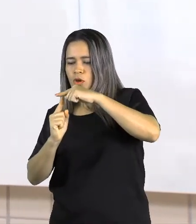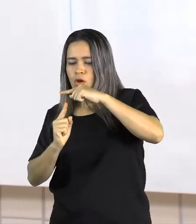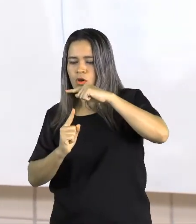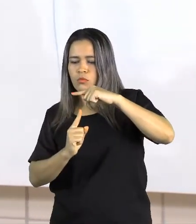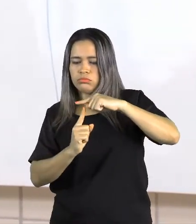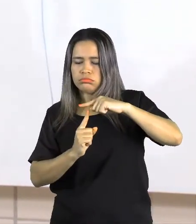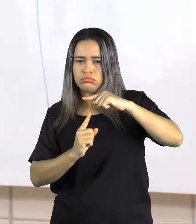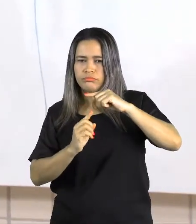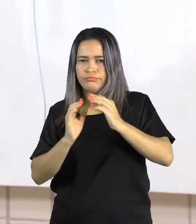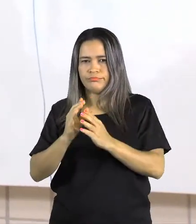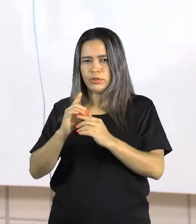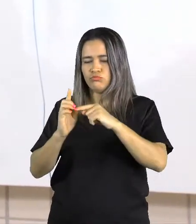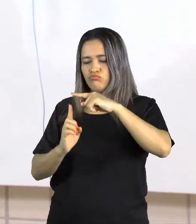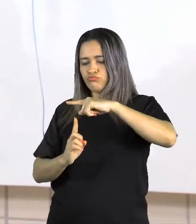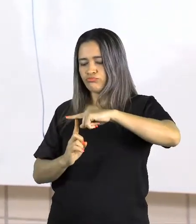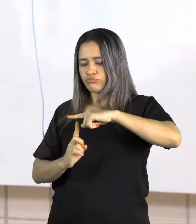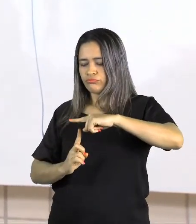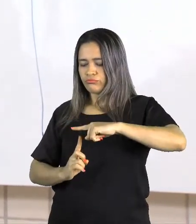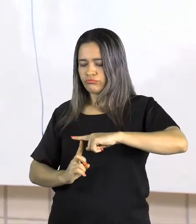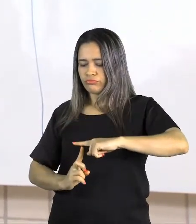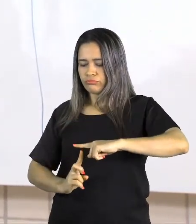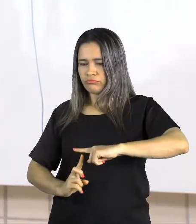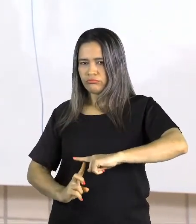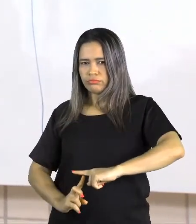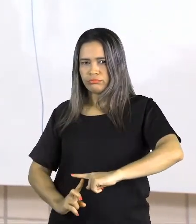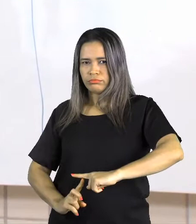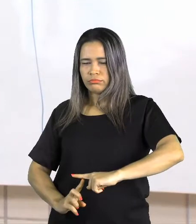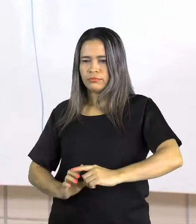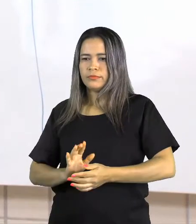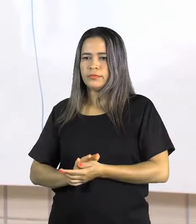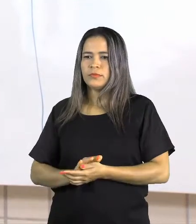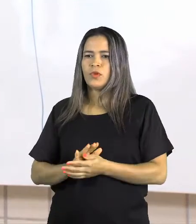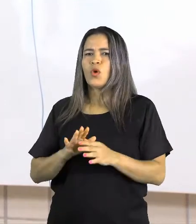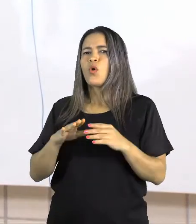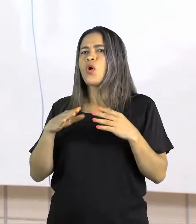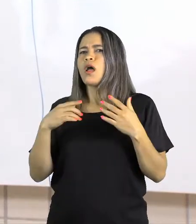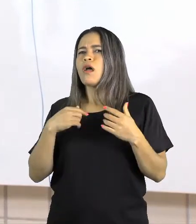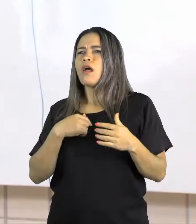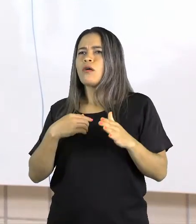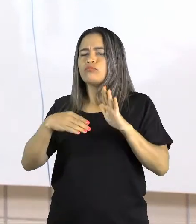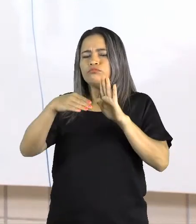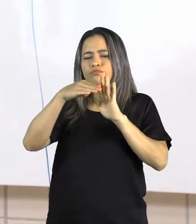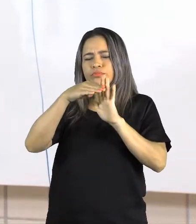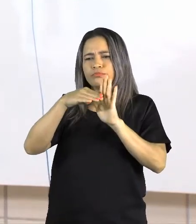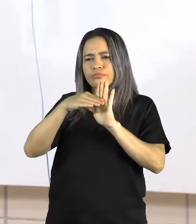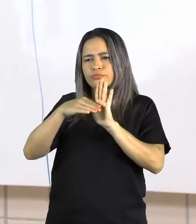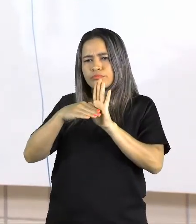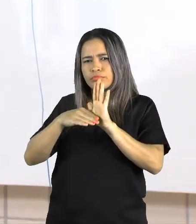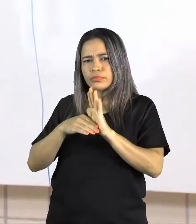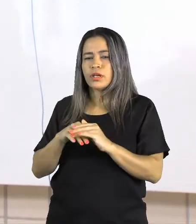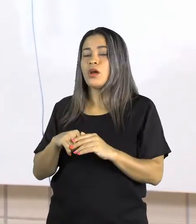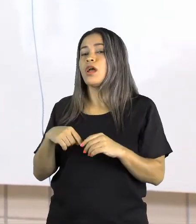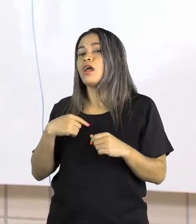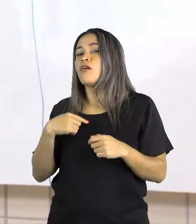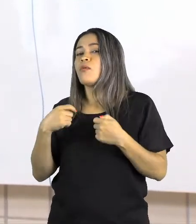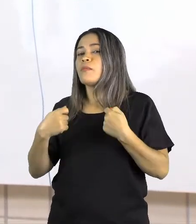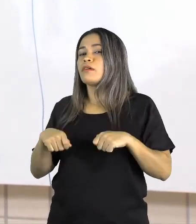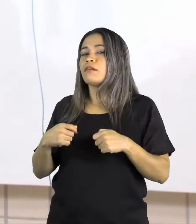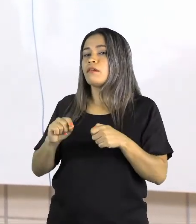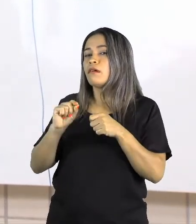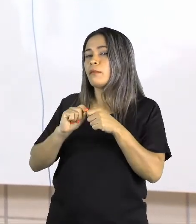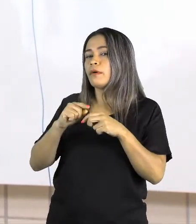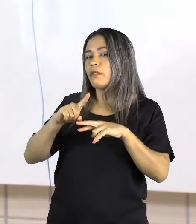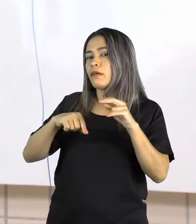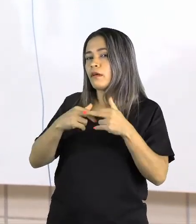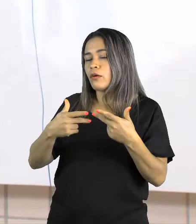bom? Ó, aí, os materiais necessários que você utilizou,